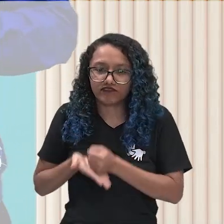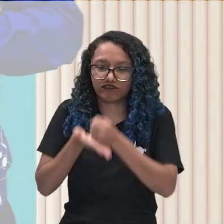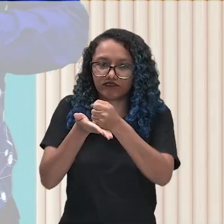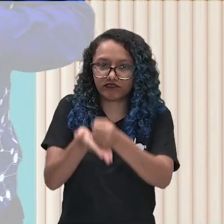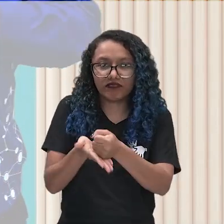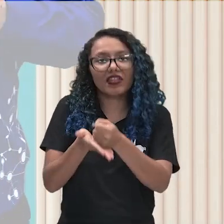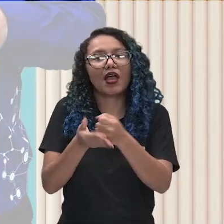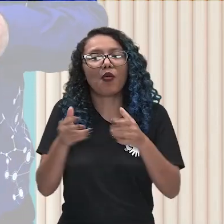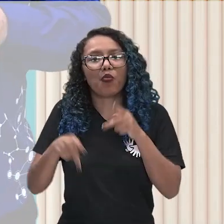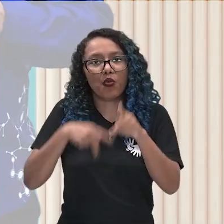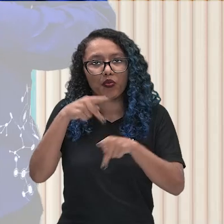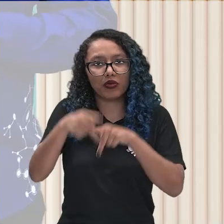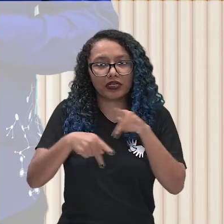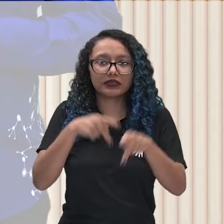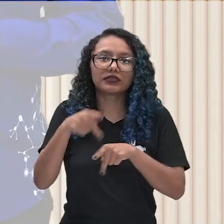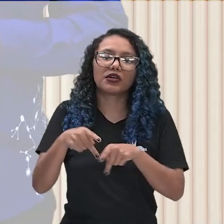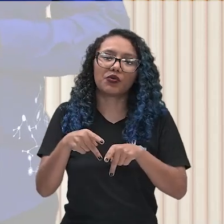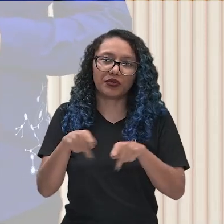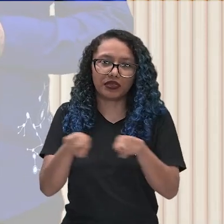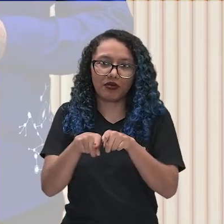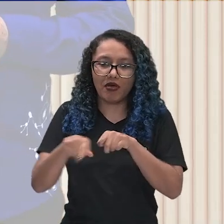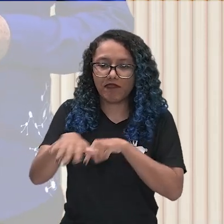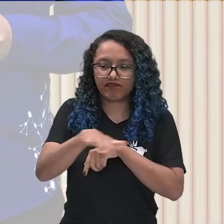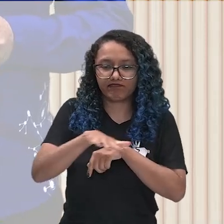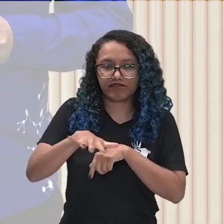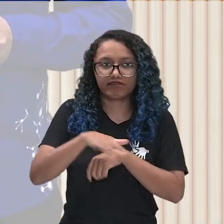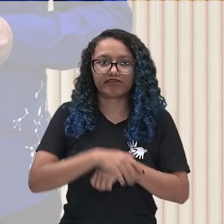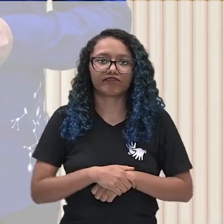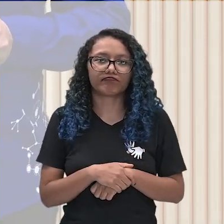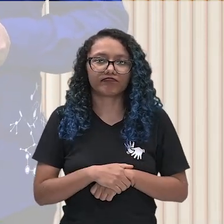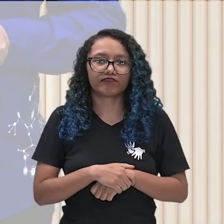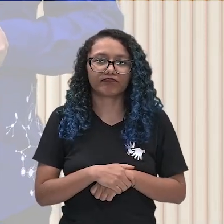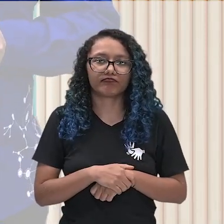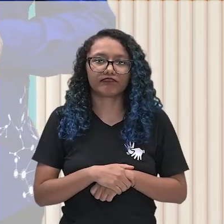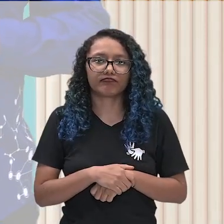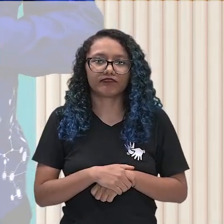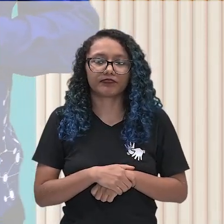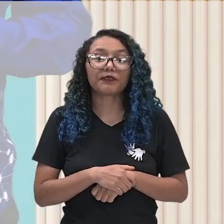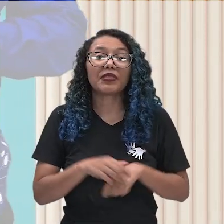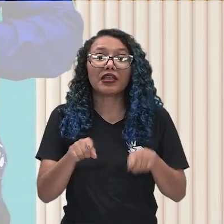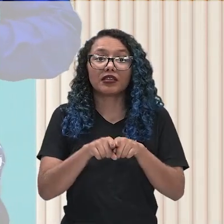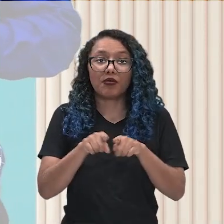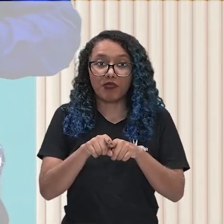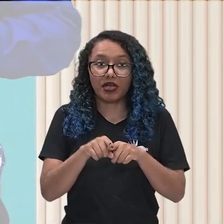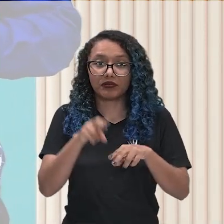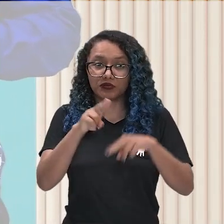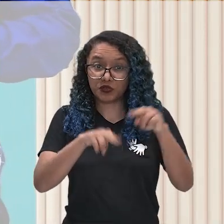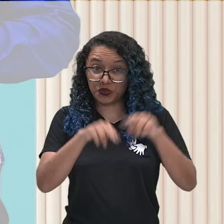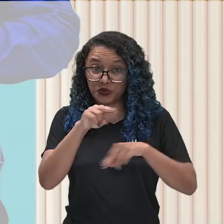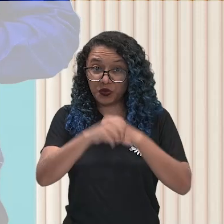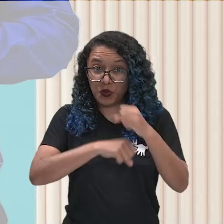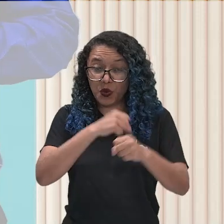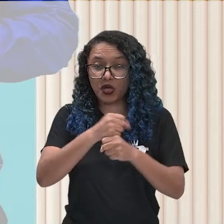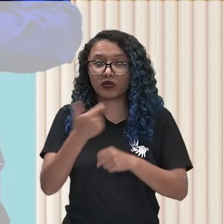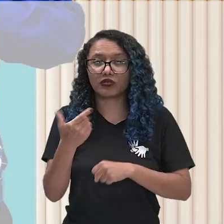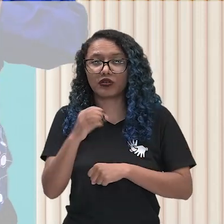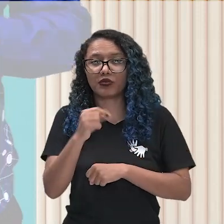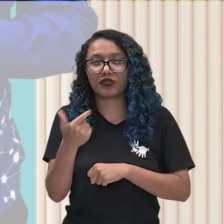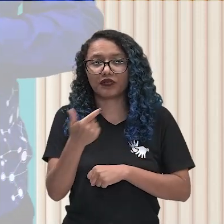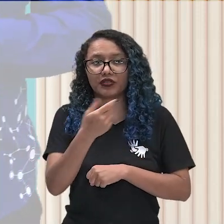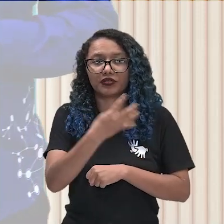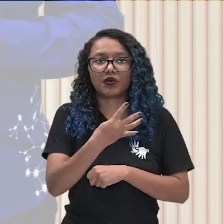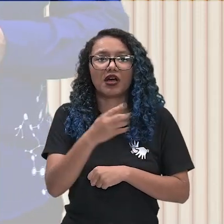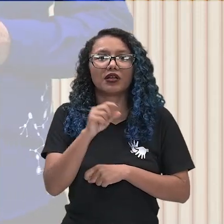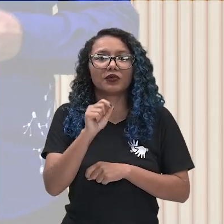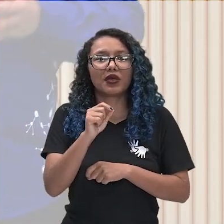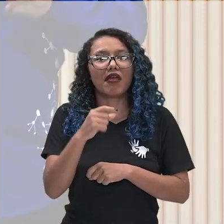a partir daí, nós vamos ver o que agora? Vamos lá. Em junho do ano de 2024, acontece a